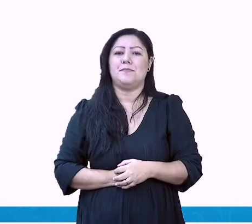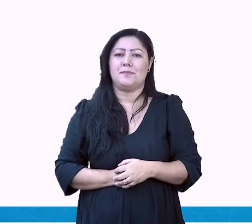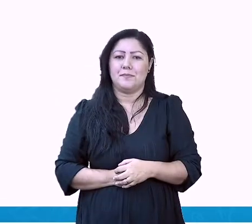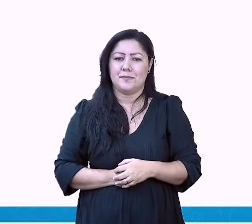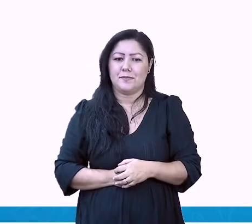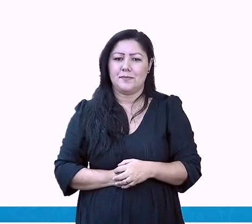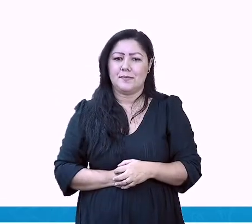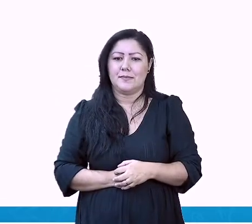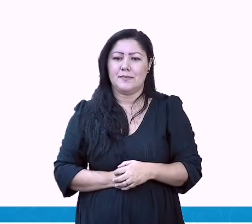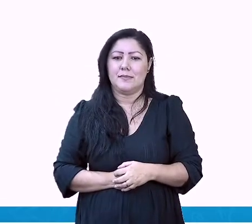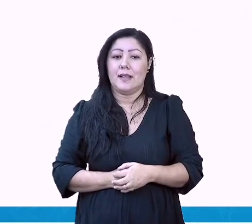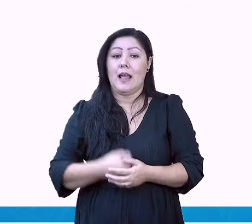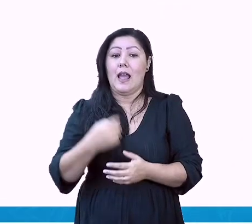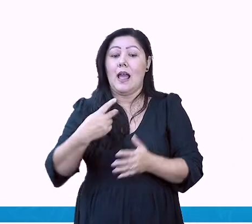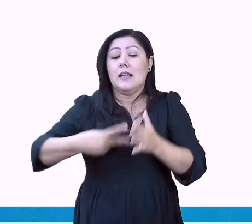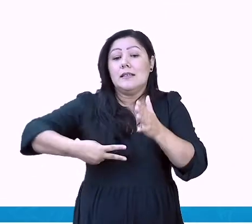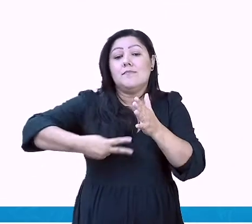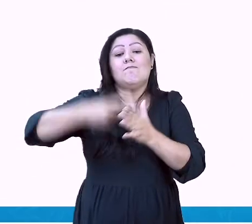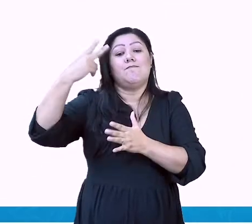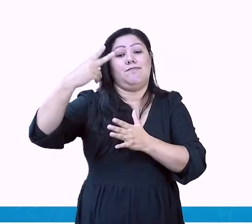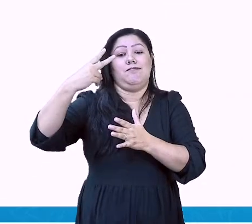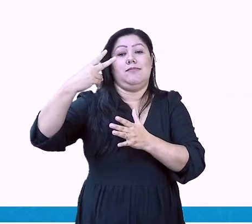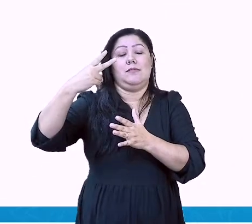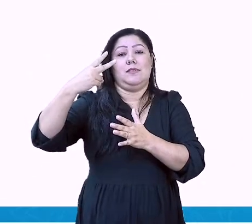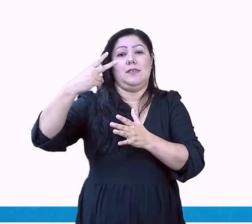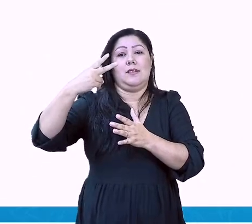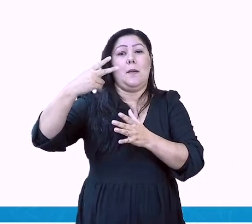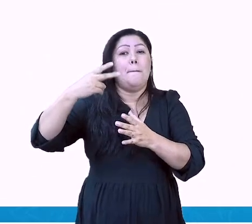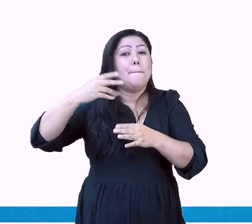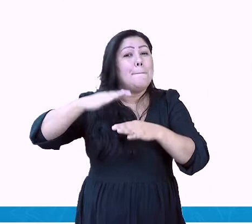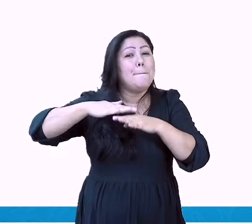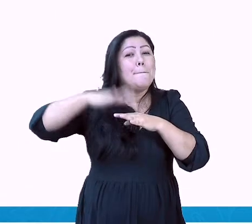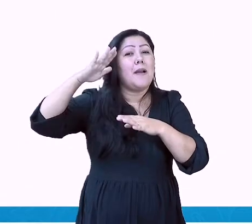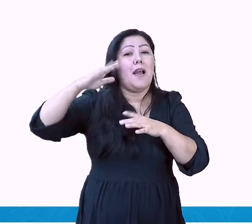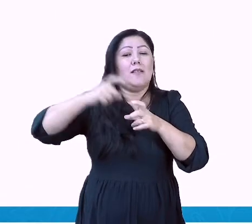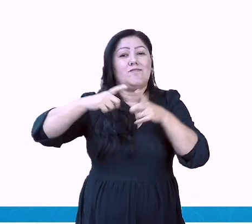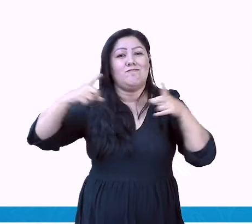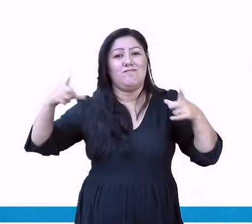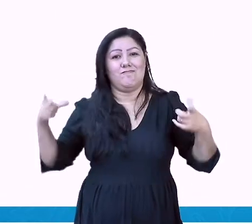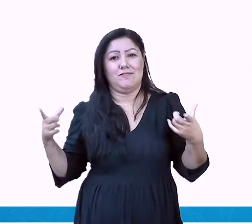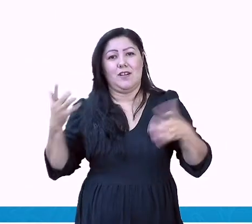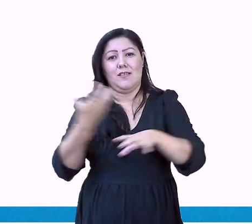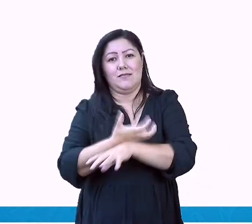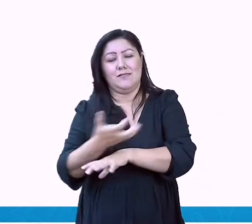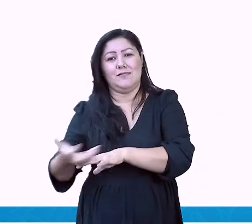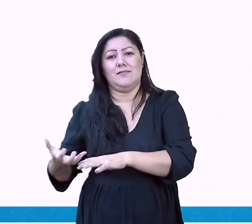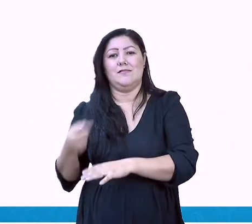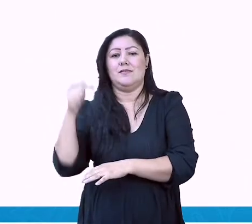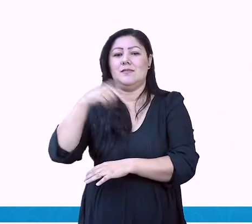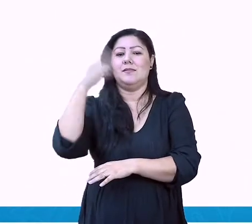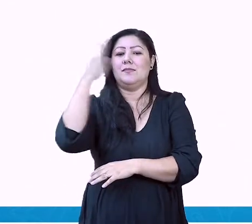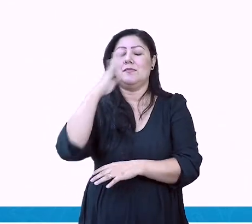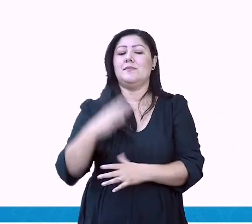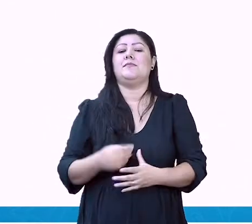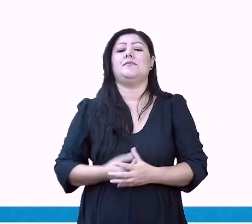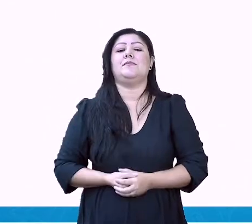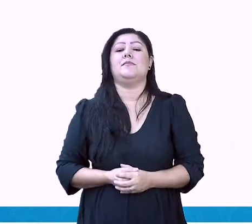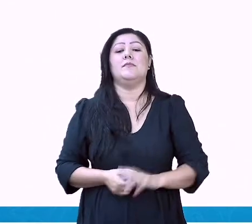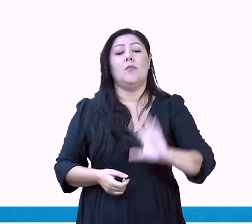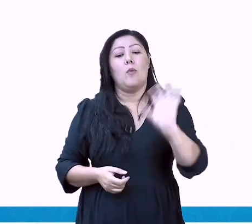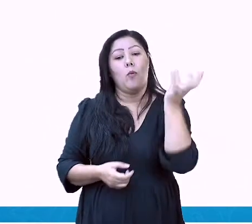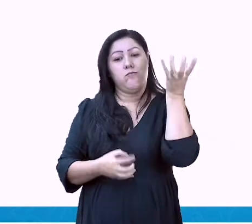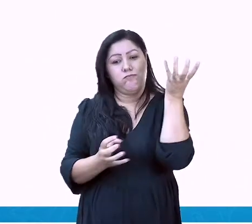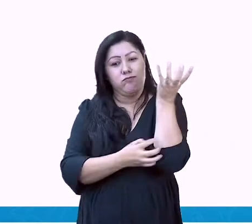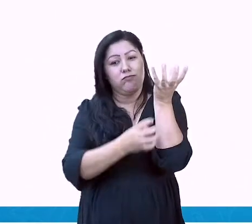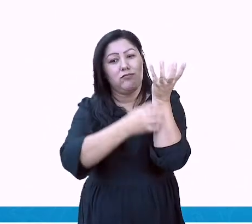que é a segunda maior formação vegetal desse país. O cerrado ocupa mais